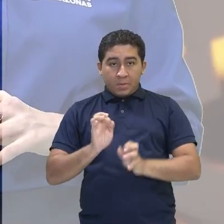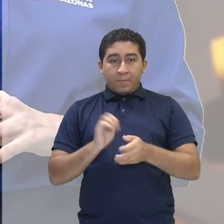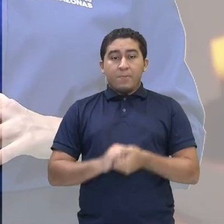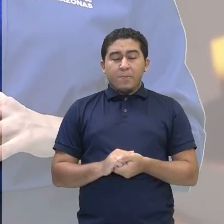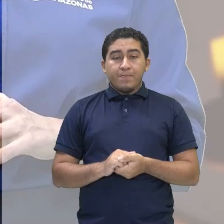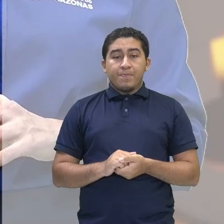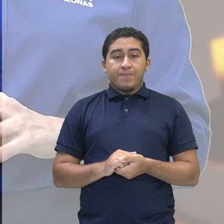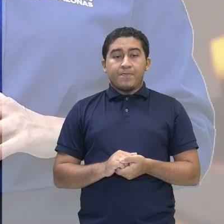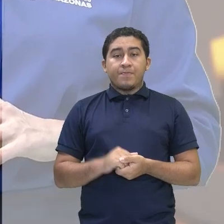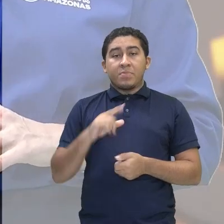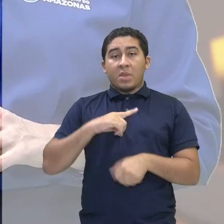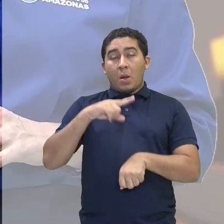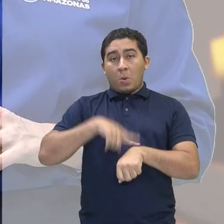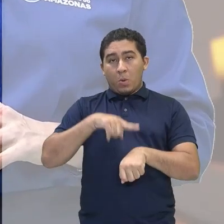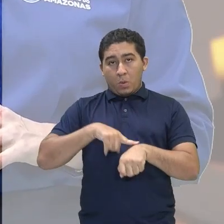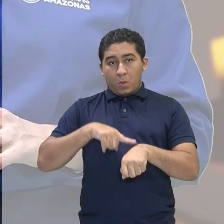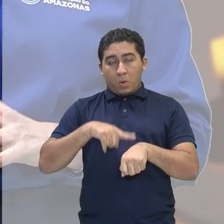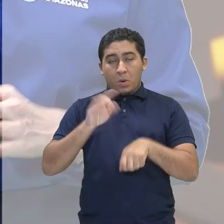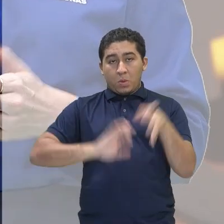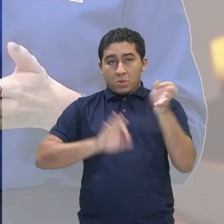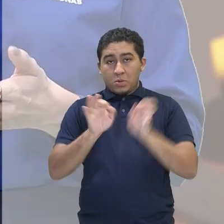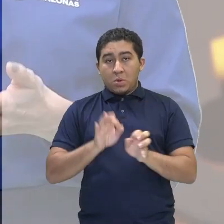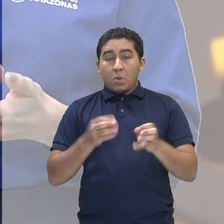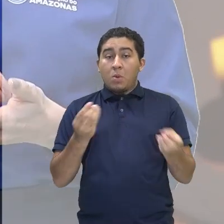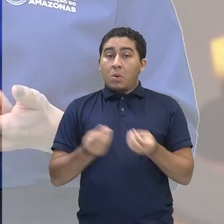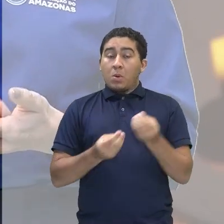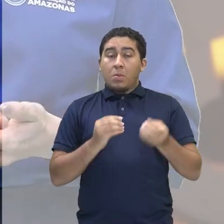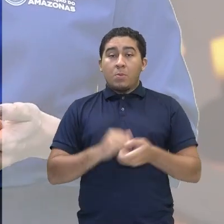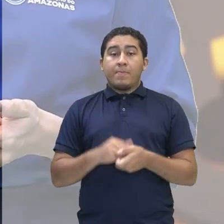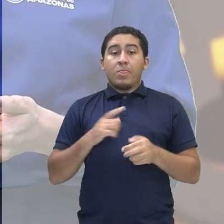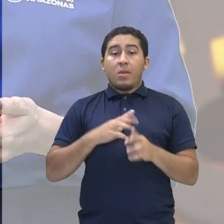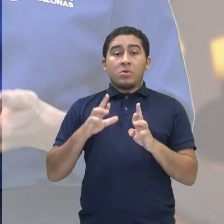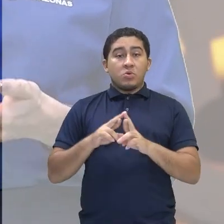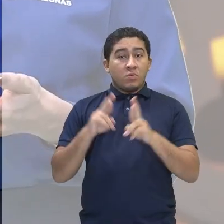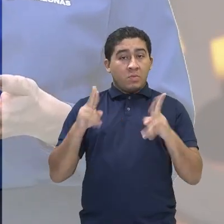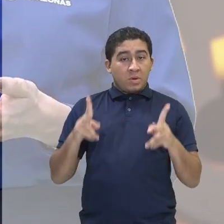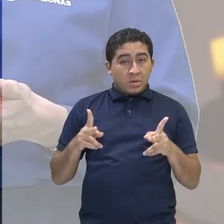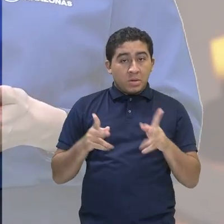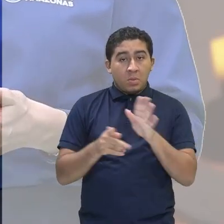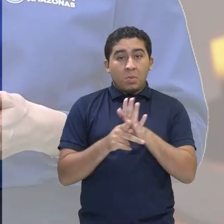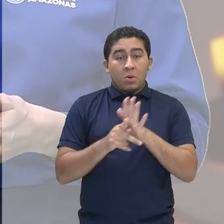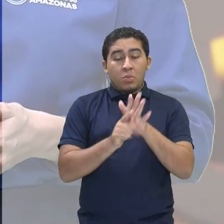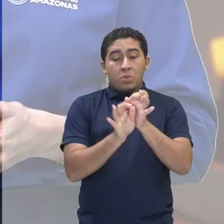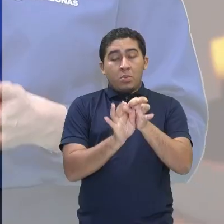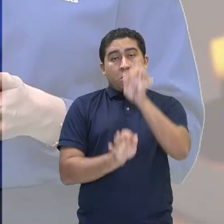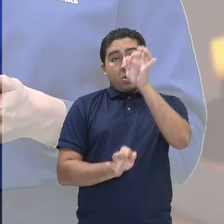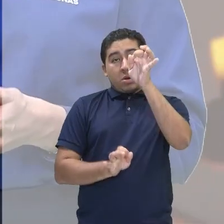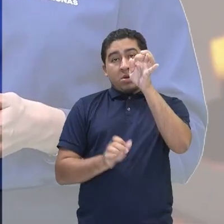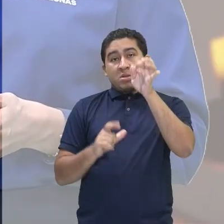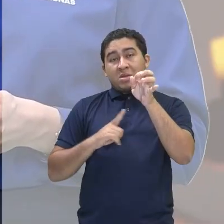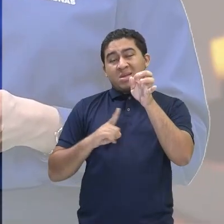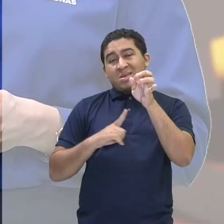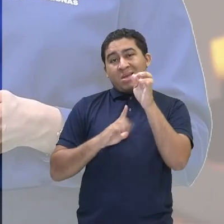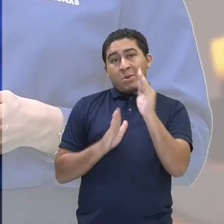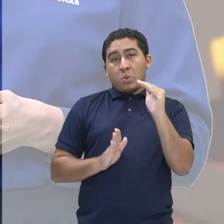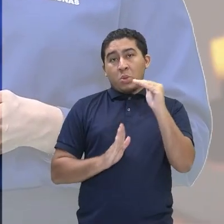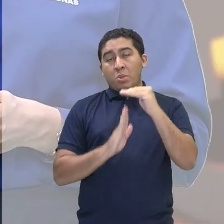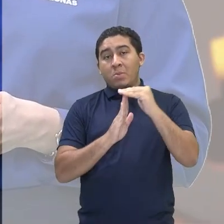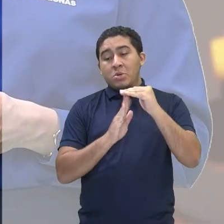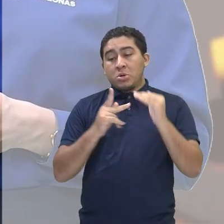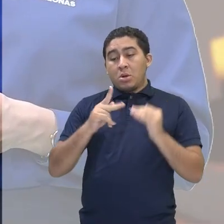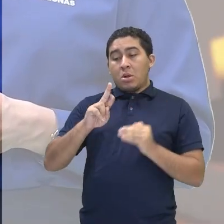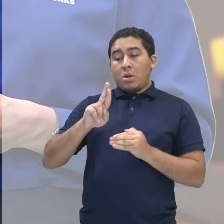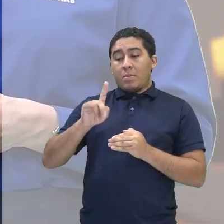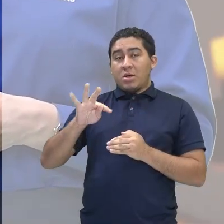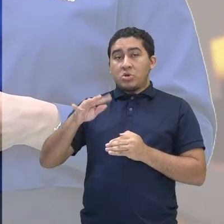aí fusos horários, as diferenças entre o limite prático e o limite teórico. Então, a gente vai observar agora